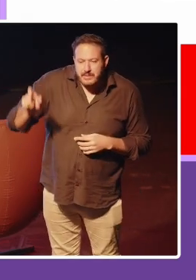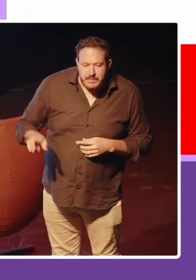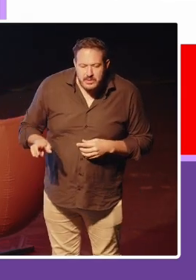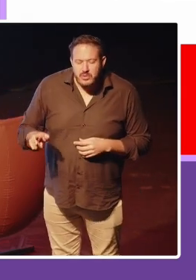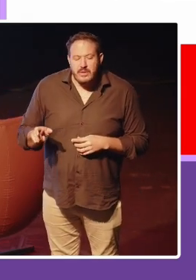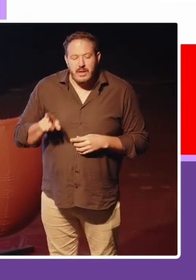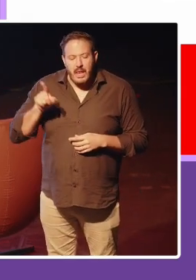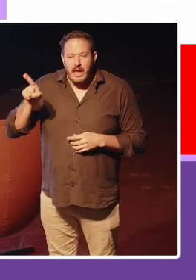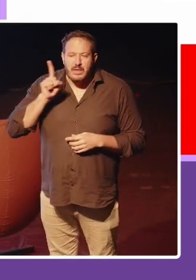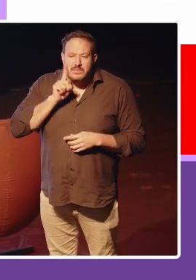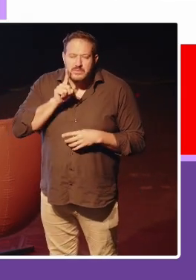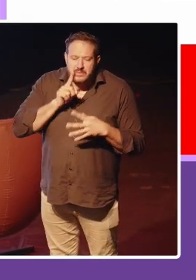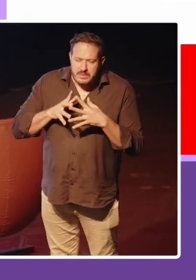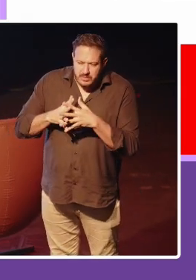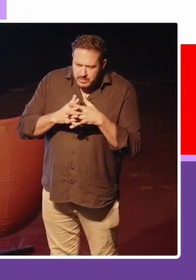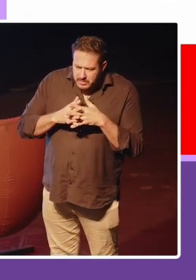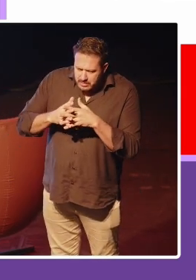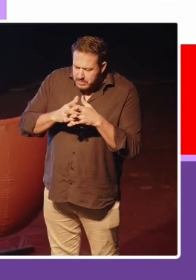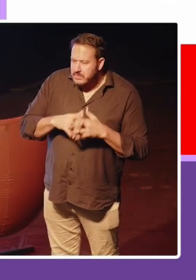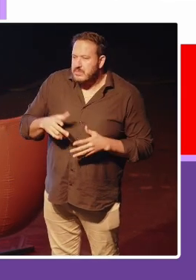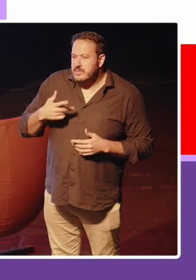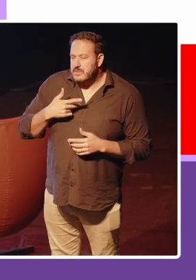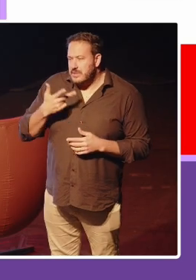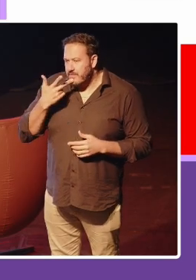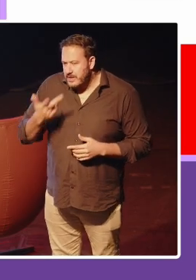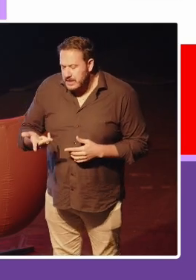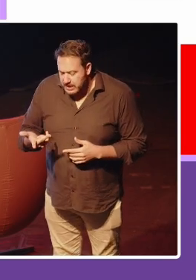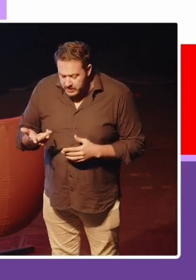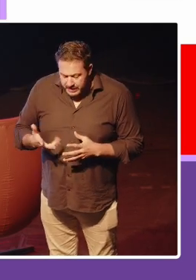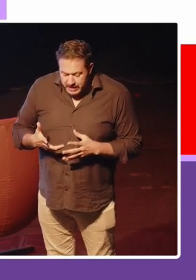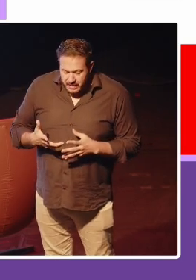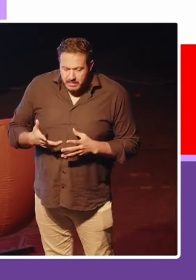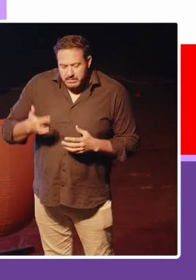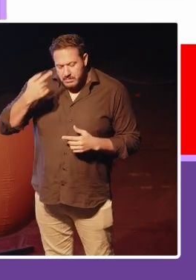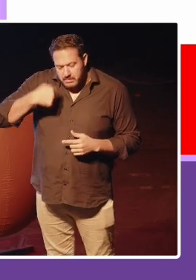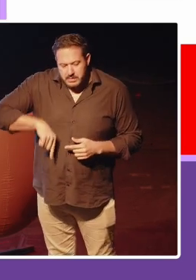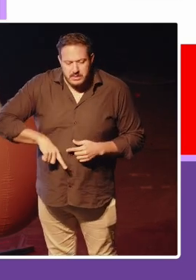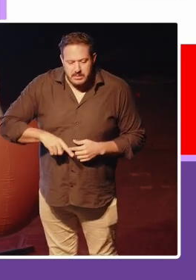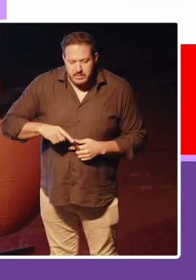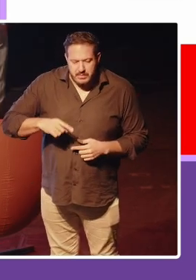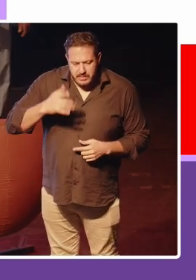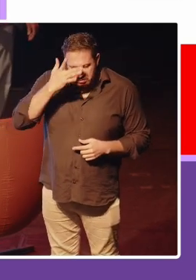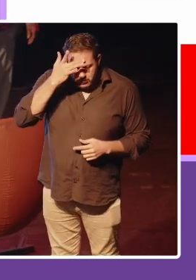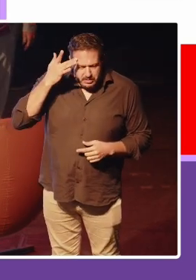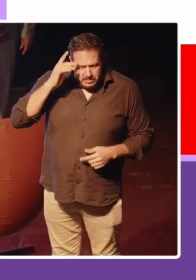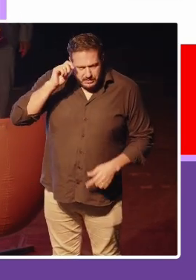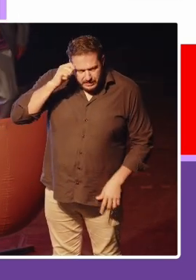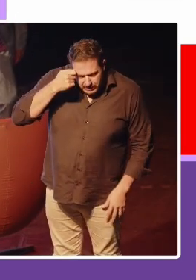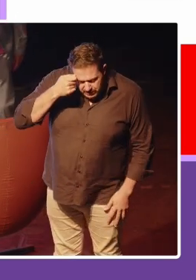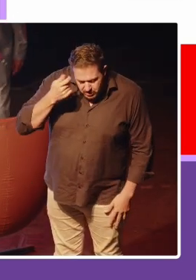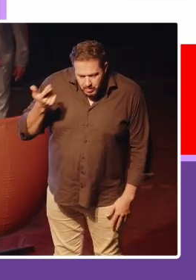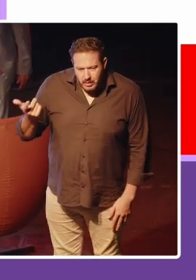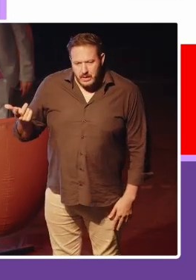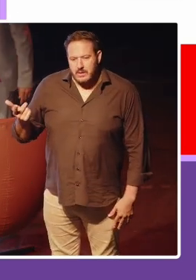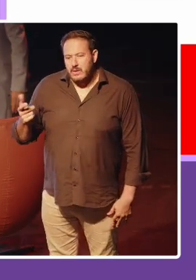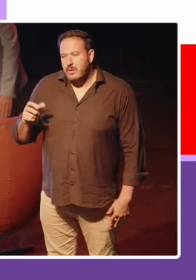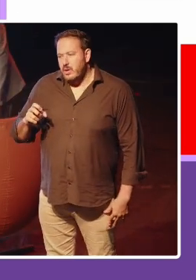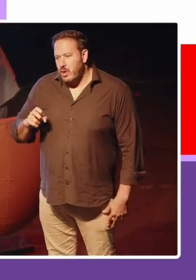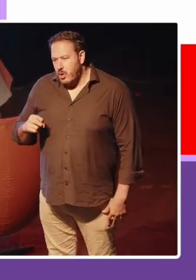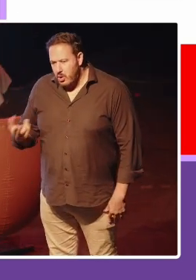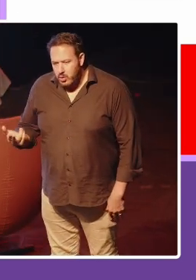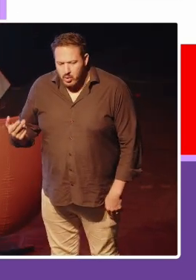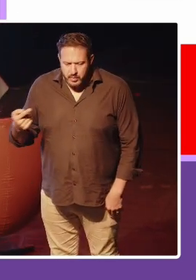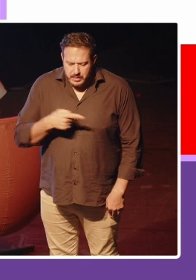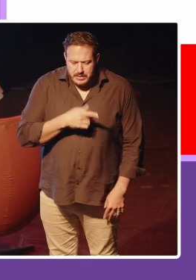nos Estados Unidos que se autorreportaram como pretos, ou também que foram reportados